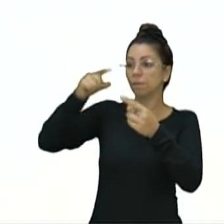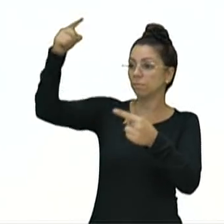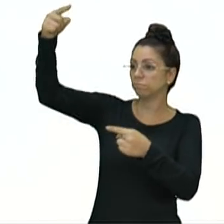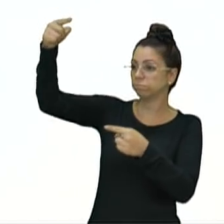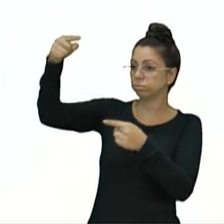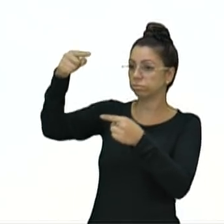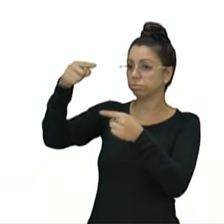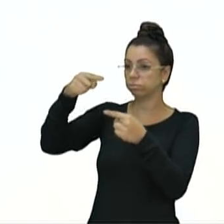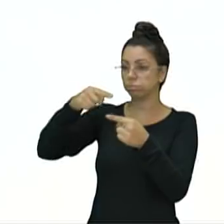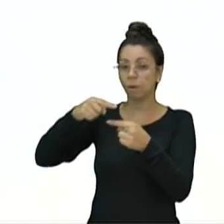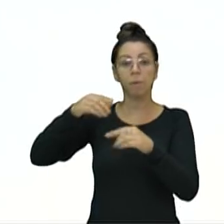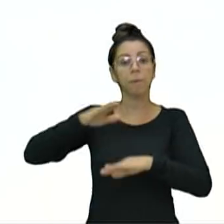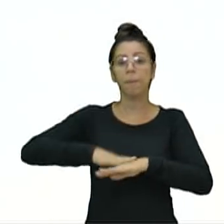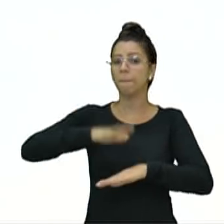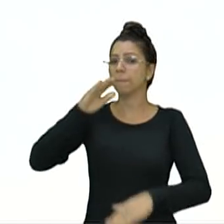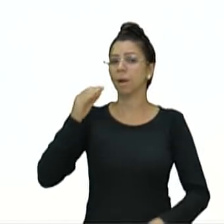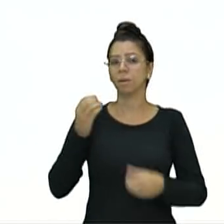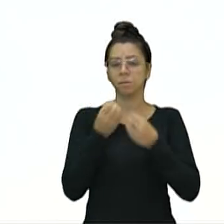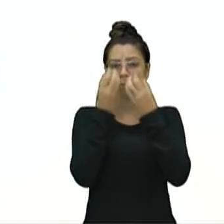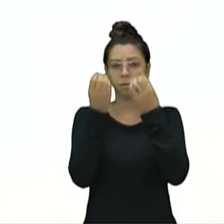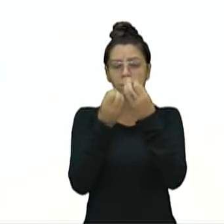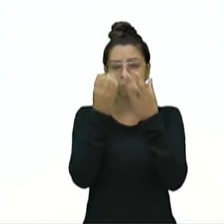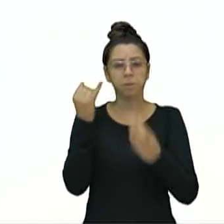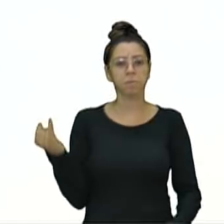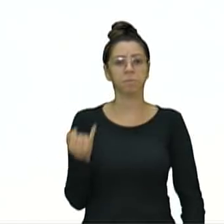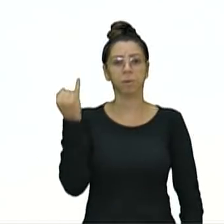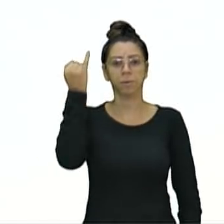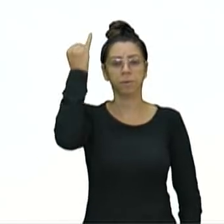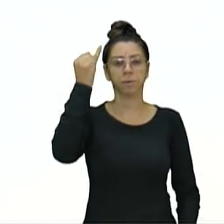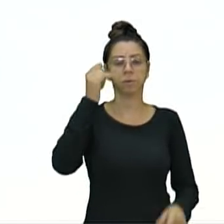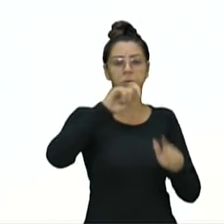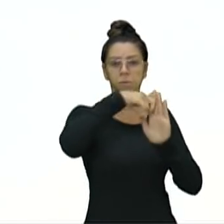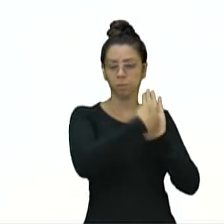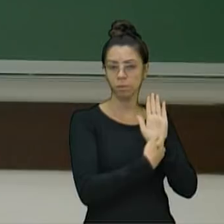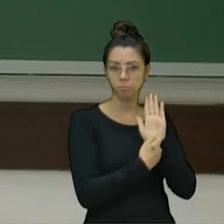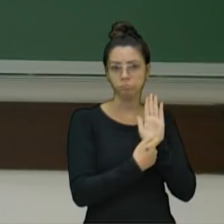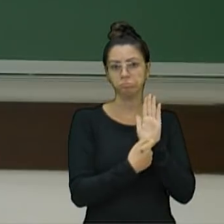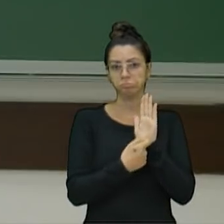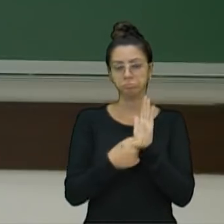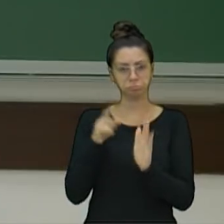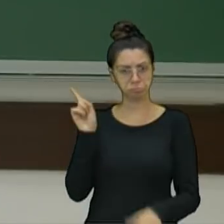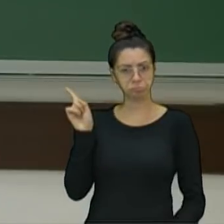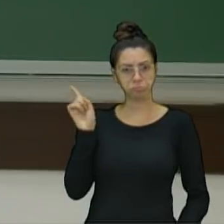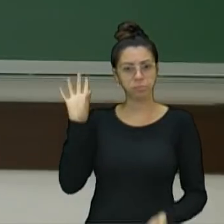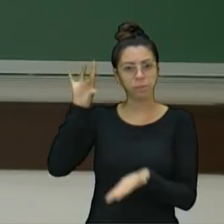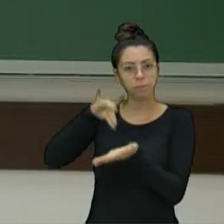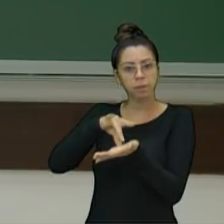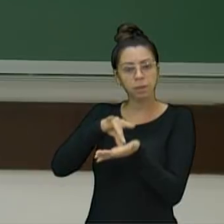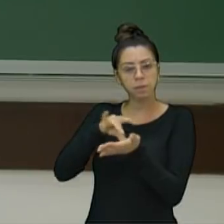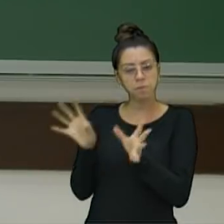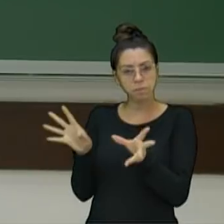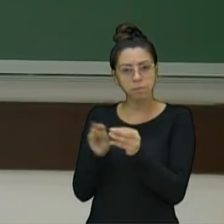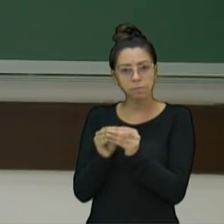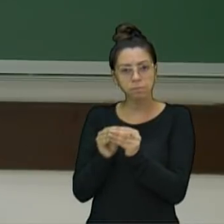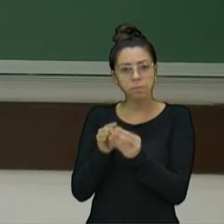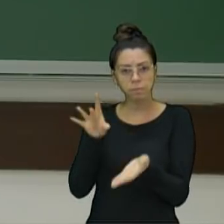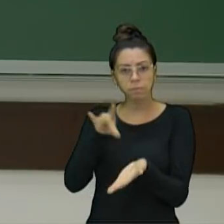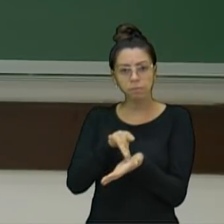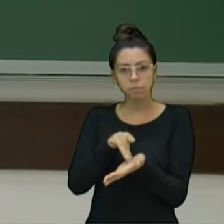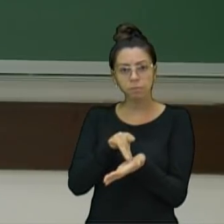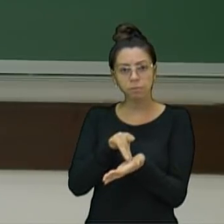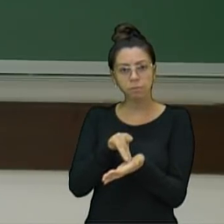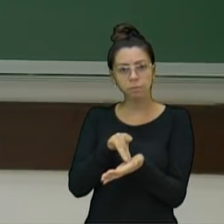essencial e mais importante de um texto. E aí, o que você acha? Você acha que isso é verdade? Sobre o resumo que nós comentamos nessa